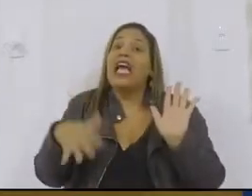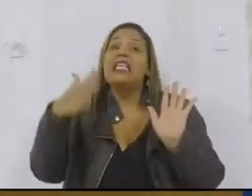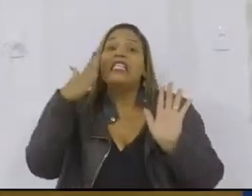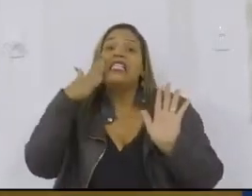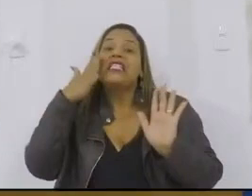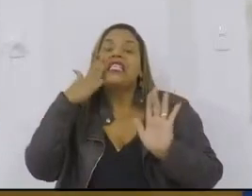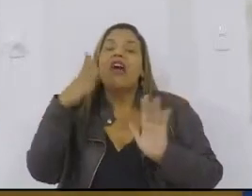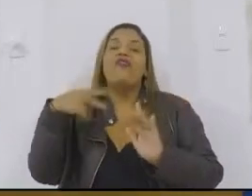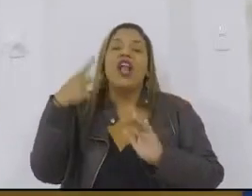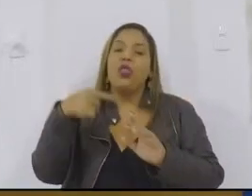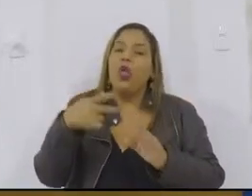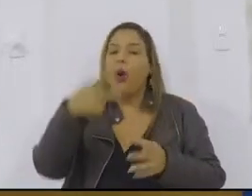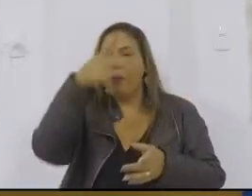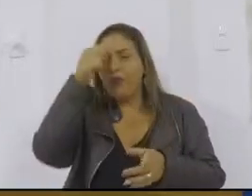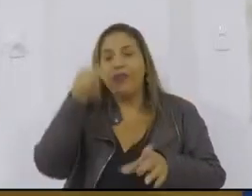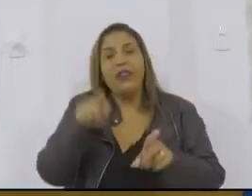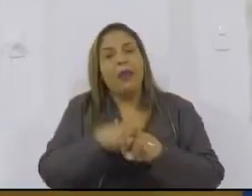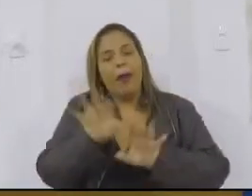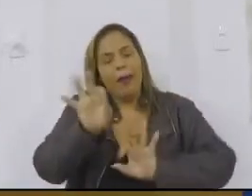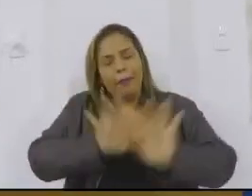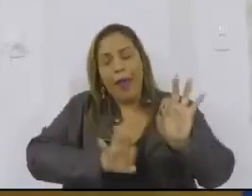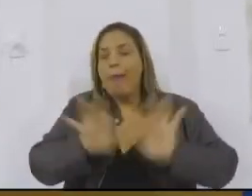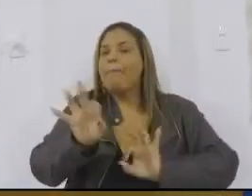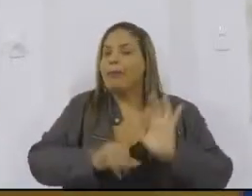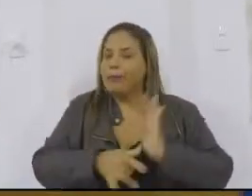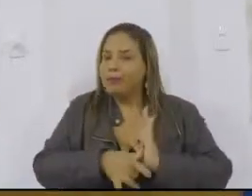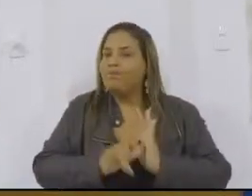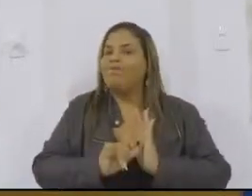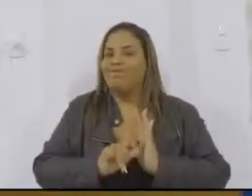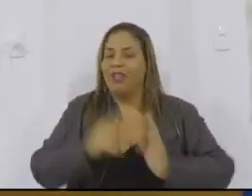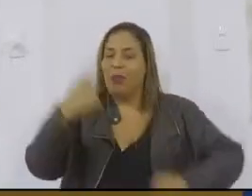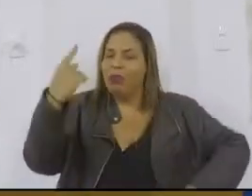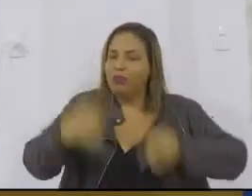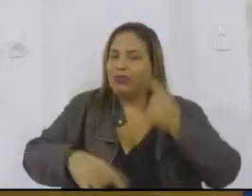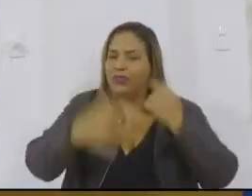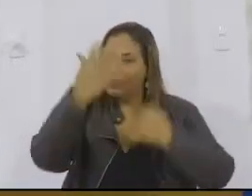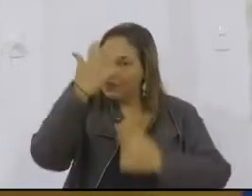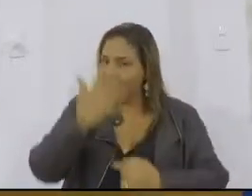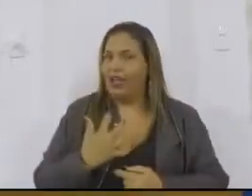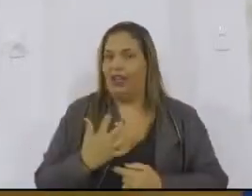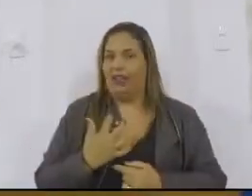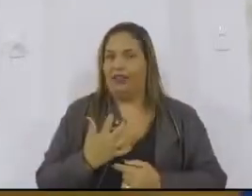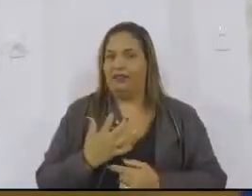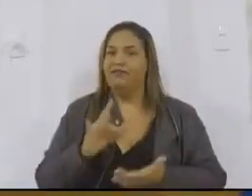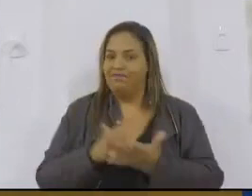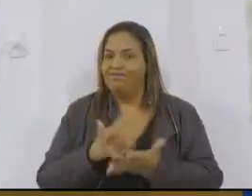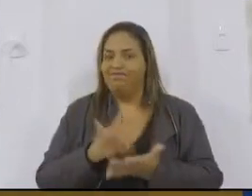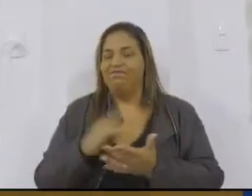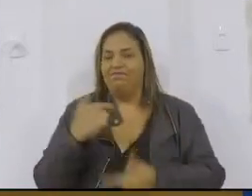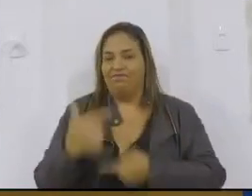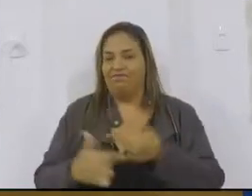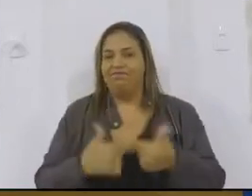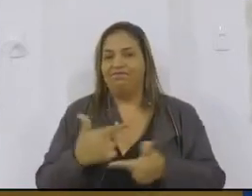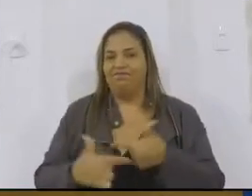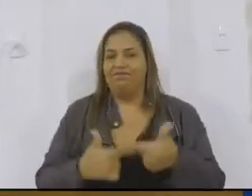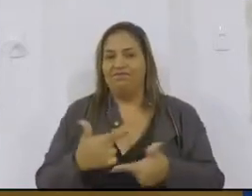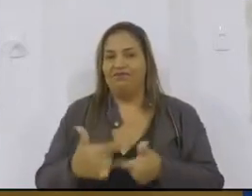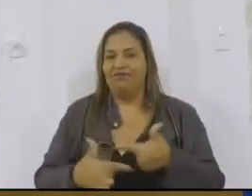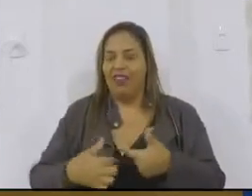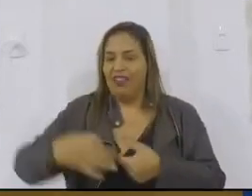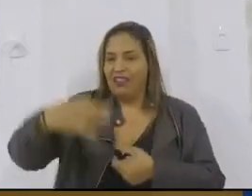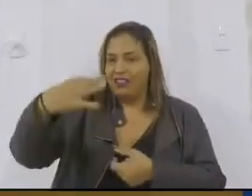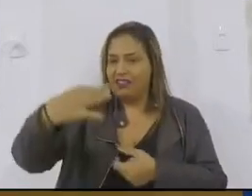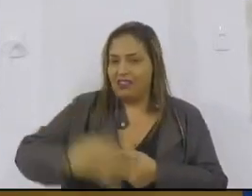um prefeito preparado para discutir política séria, para discutir um trabalho que faça